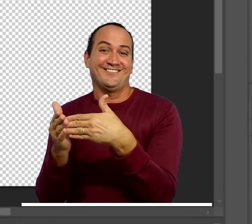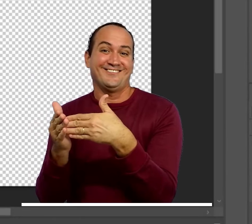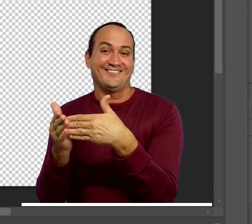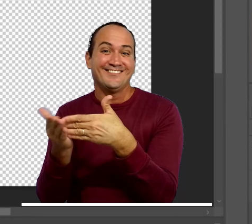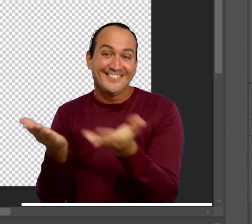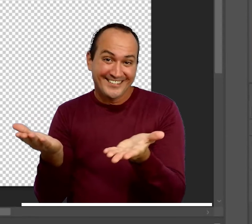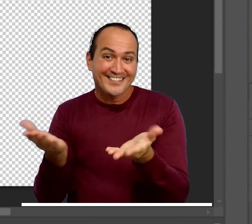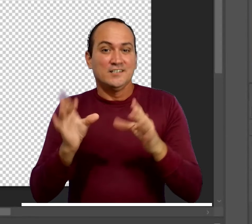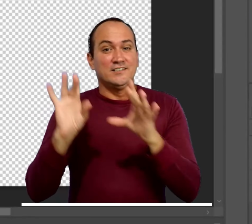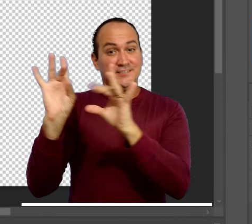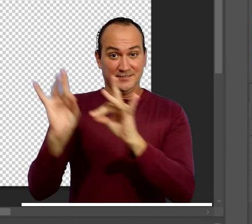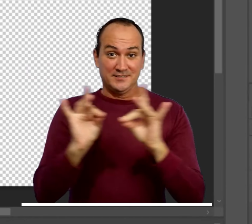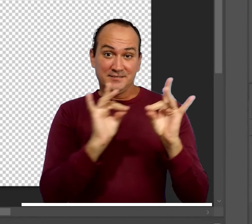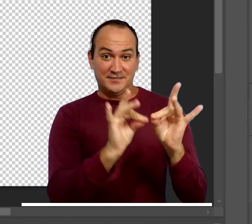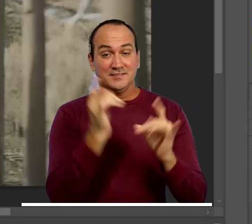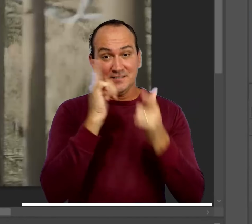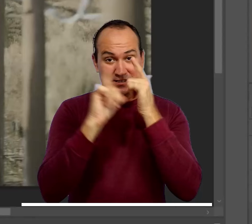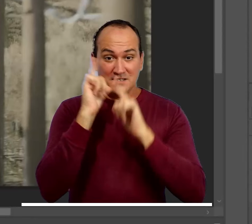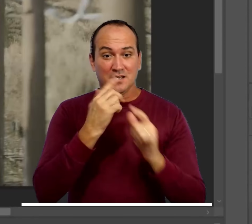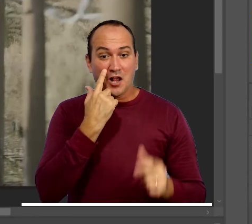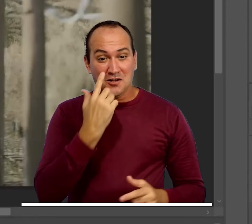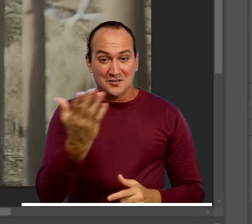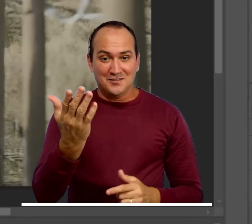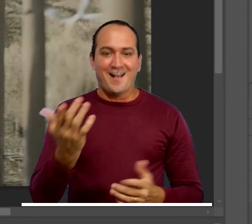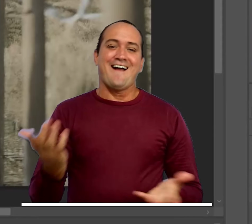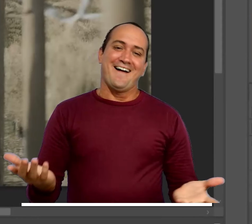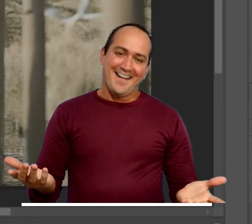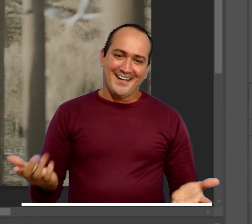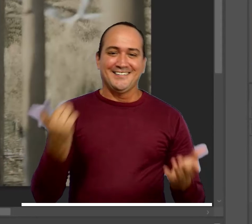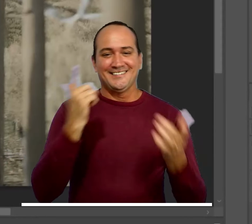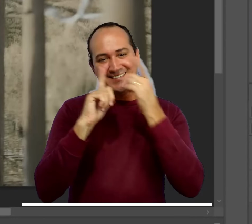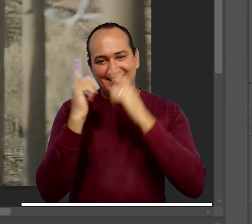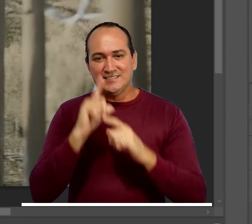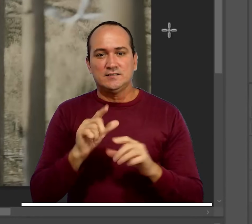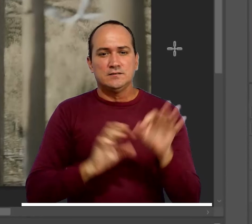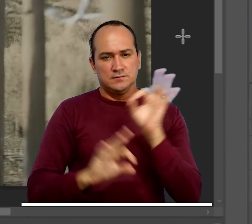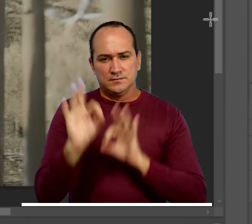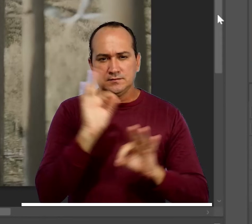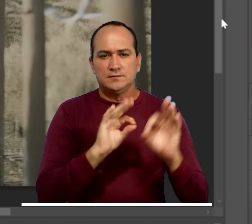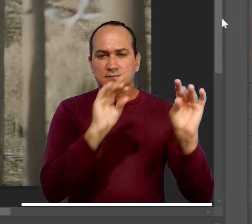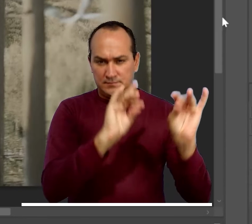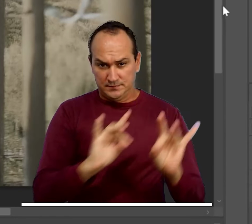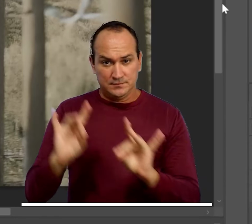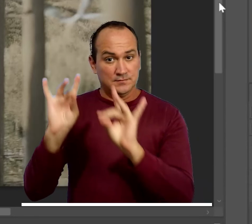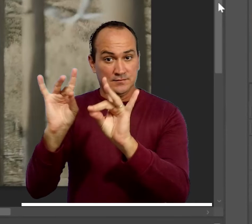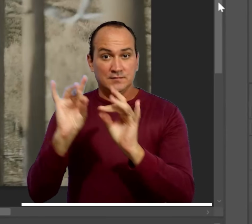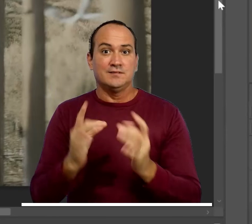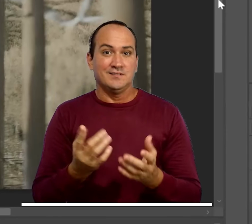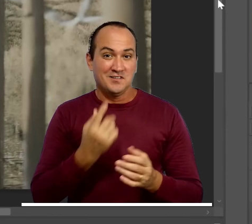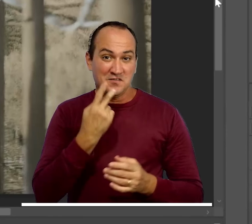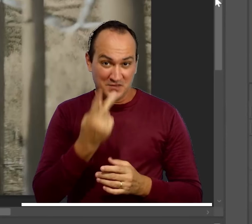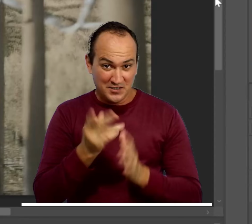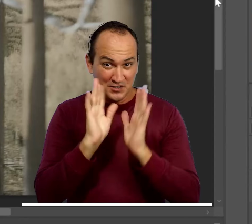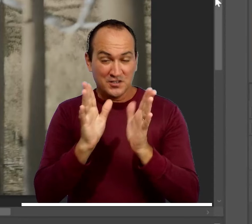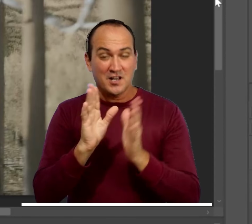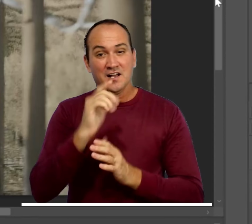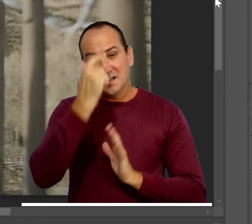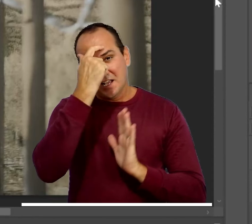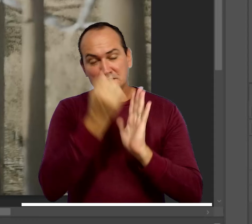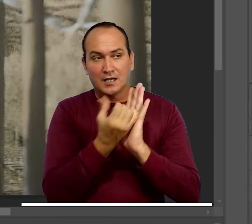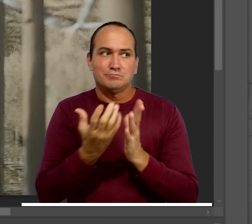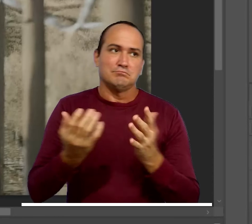para eu conseguir mover essa imagem aqui, ó. Pronto. Então, ó, quando eu movi essa imagem para cá, como eu já tinha falado para vocês, a IA não é